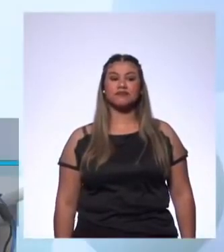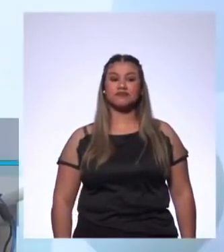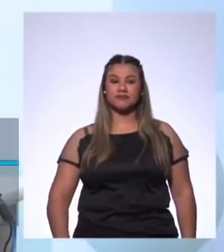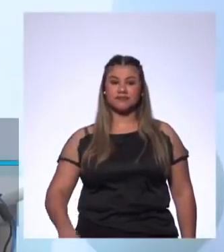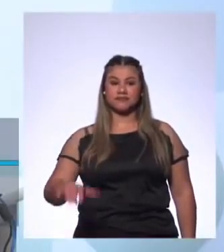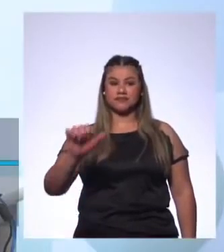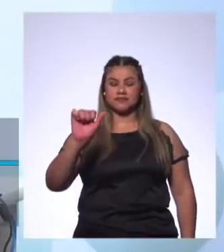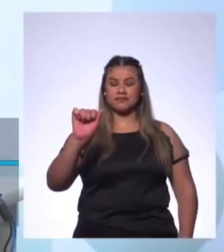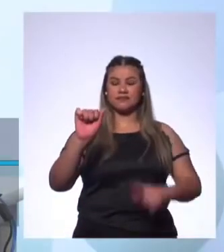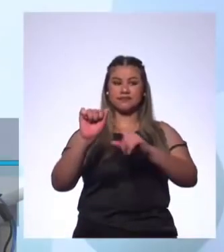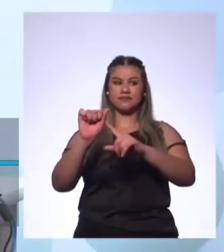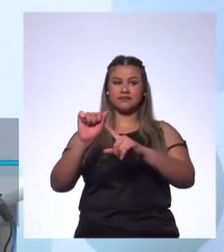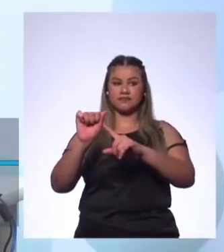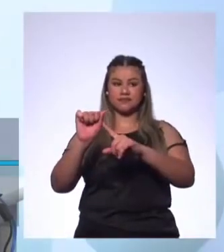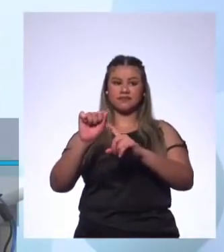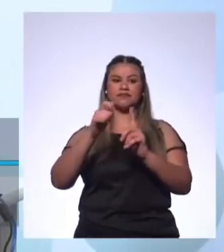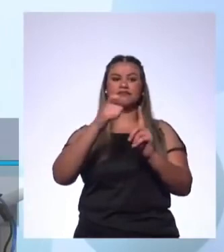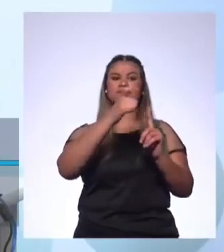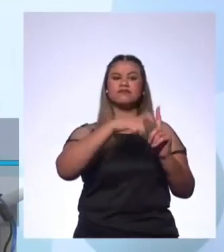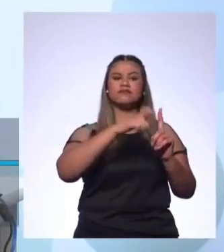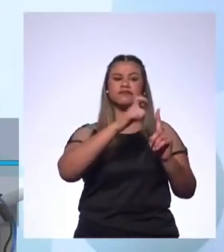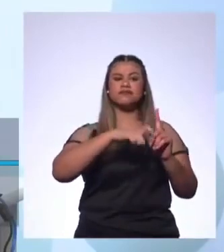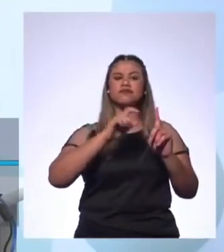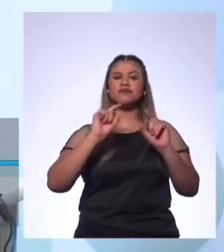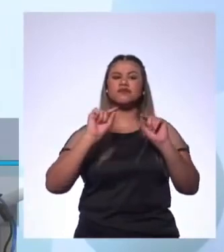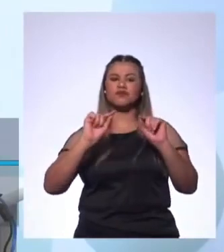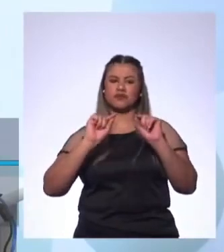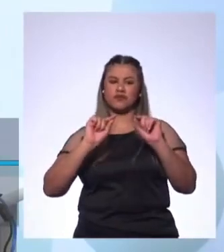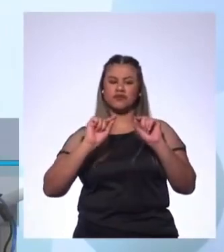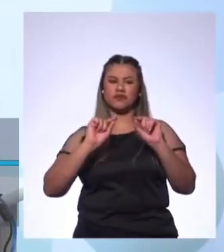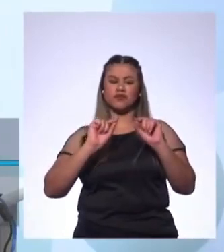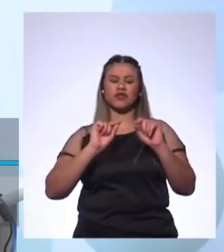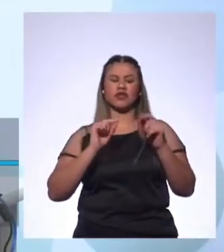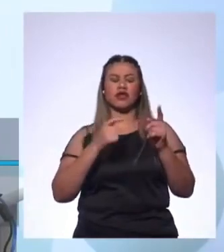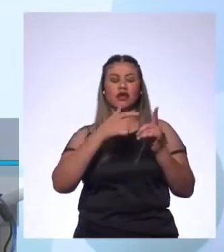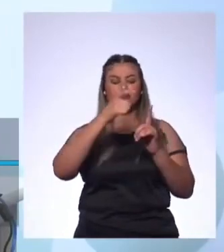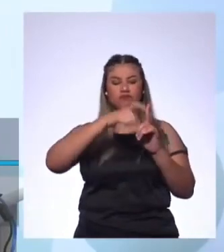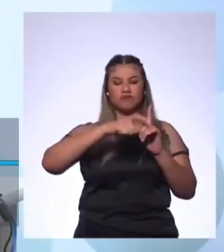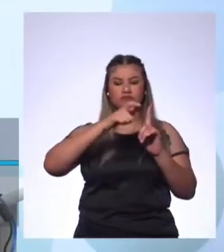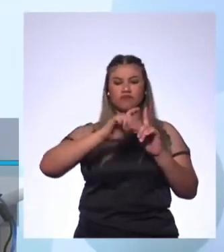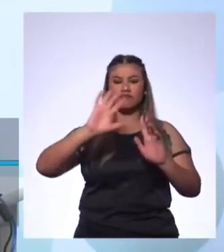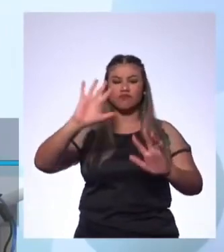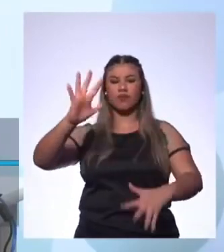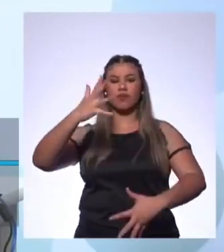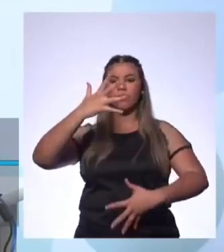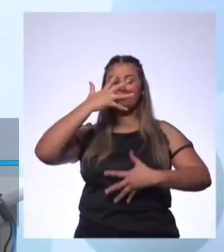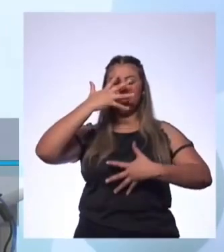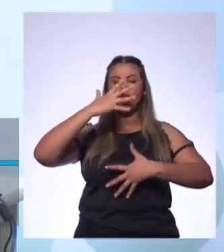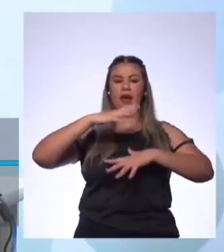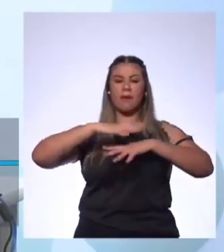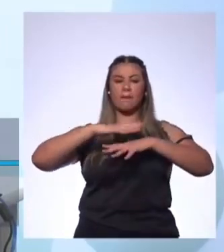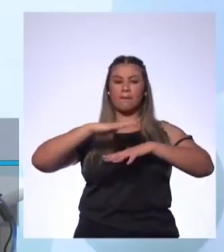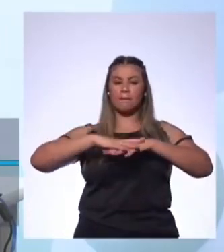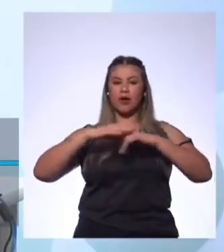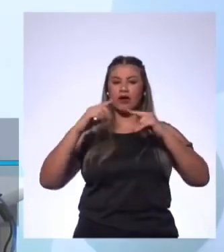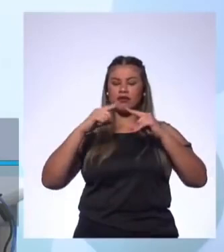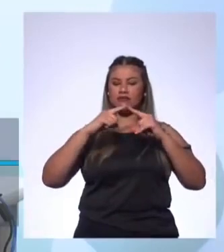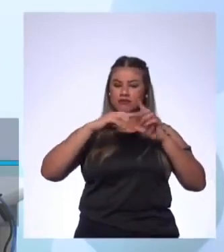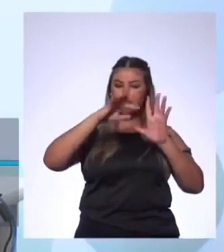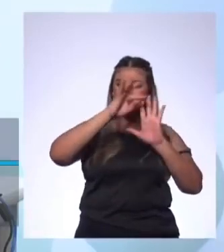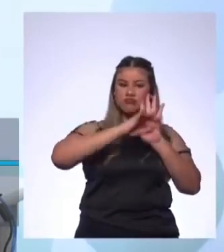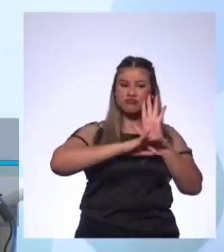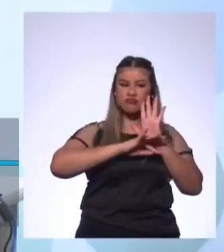personagem, quem que é? O que é a personagem? É aquela que encena as ações que dá vida ao texto, certo? Então,